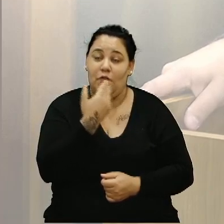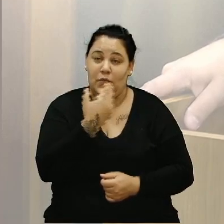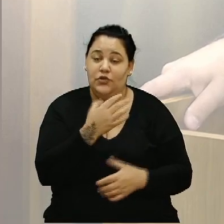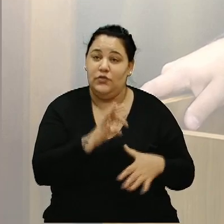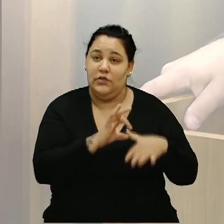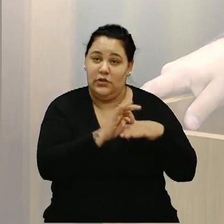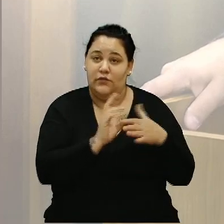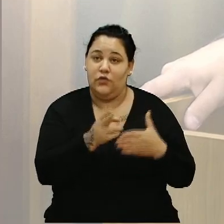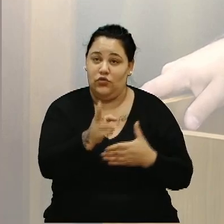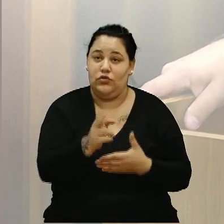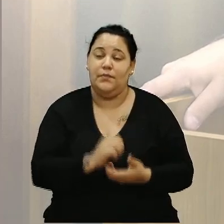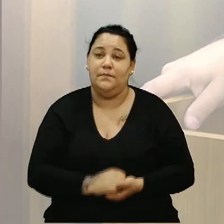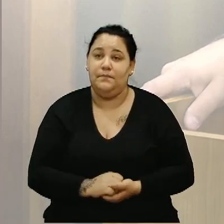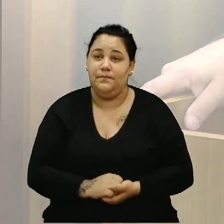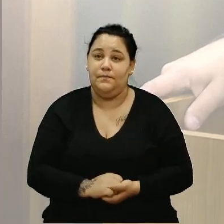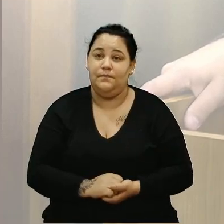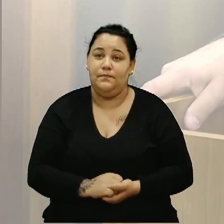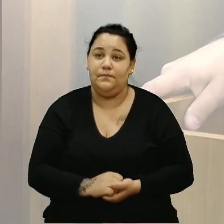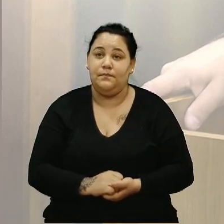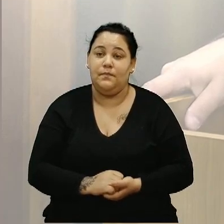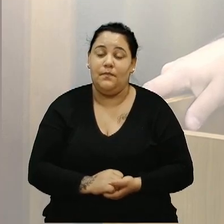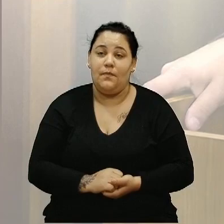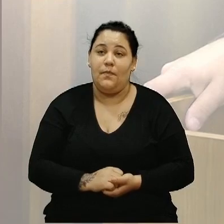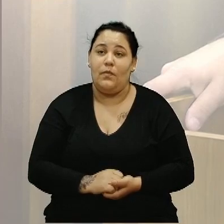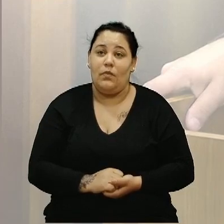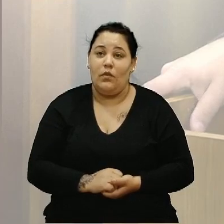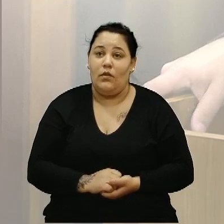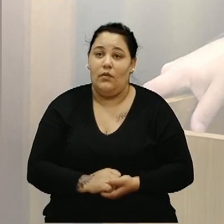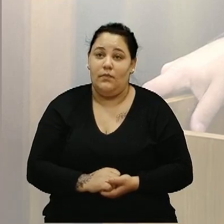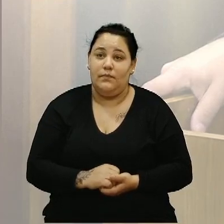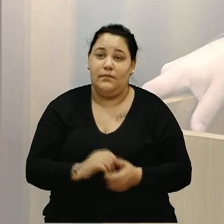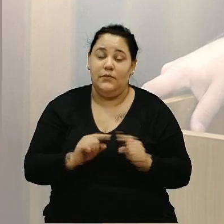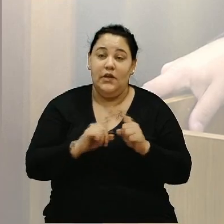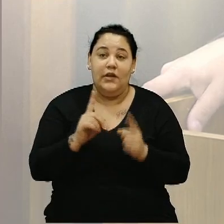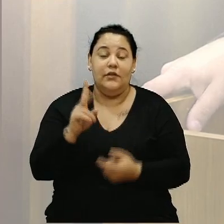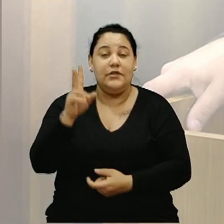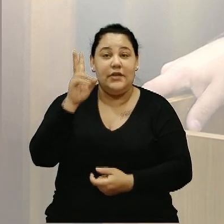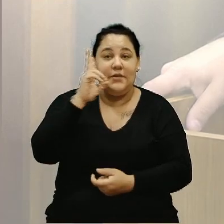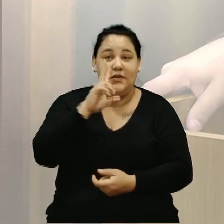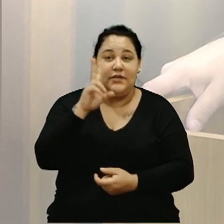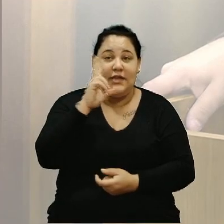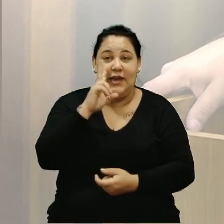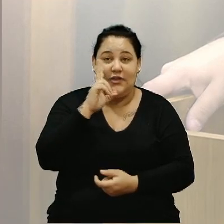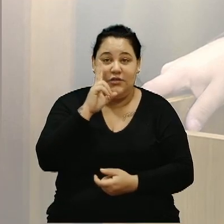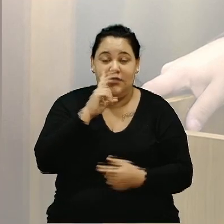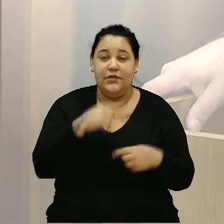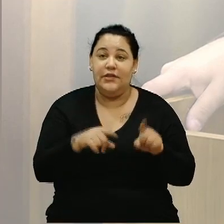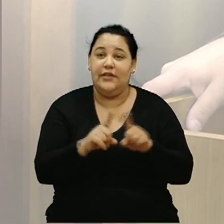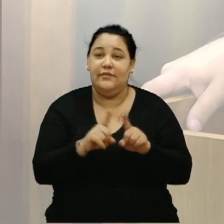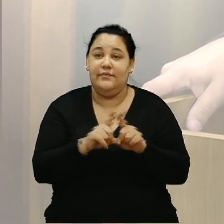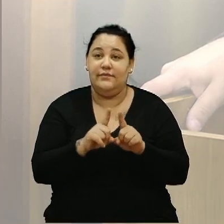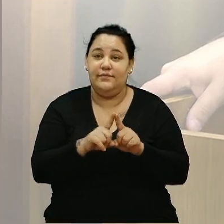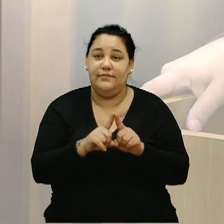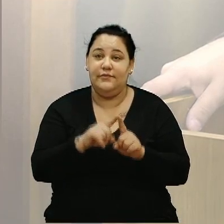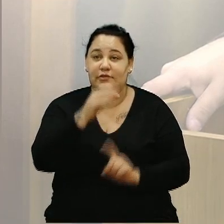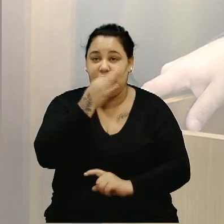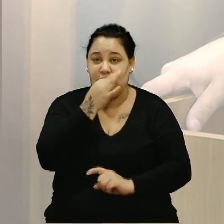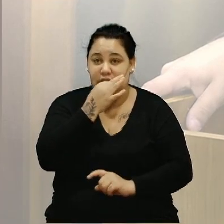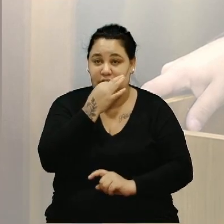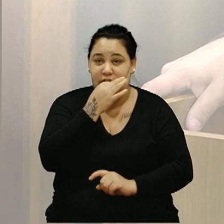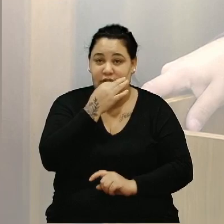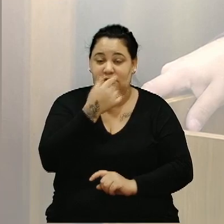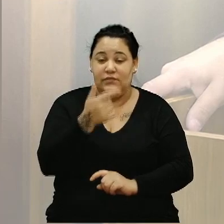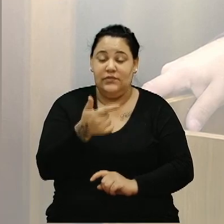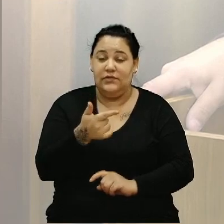vou conceder os apartes. Mas lembrando, hoje é impossível nós pensar a rede municipal de educação de Caxias sem a escola do